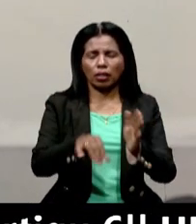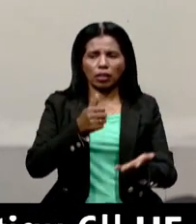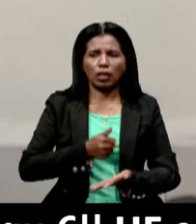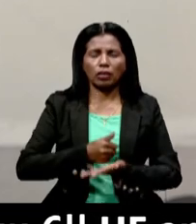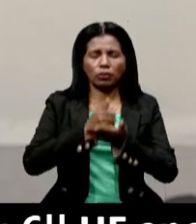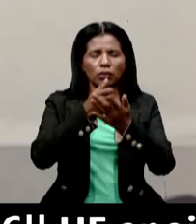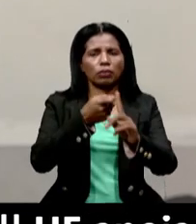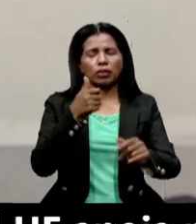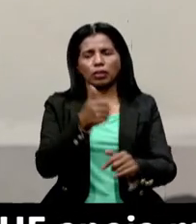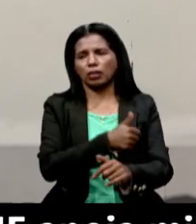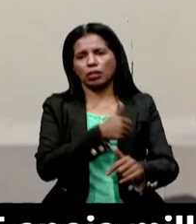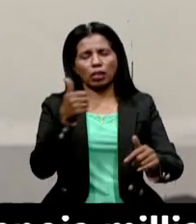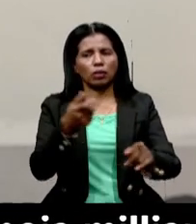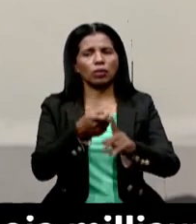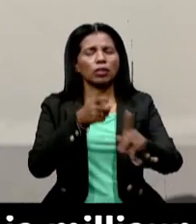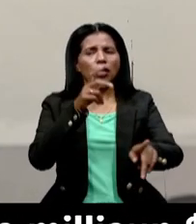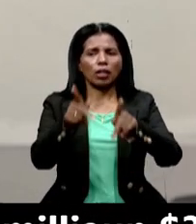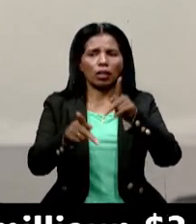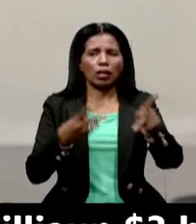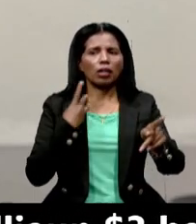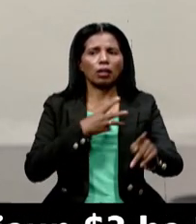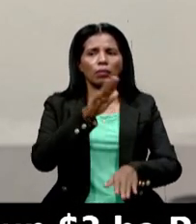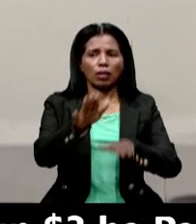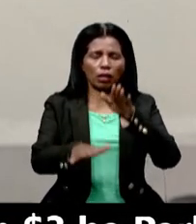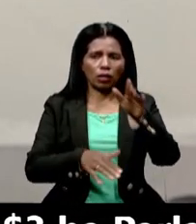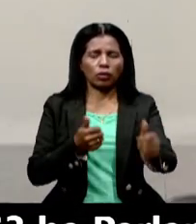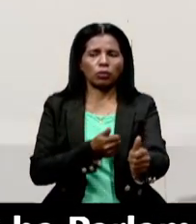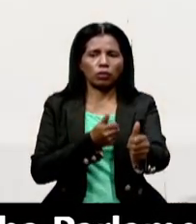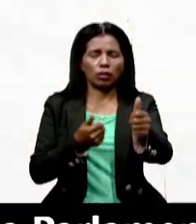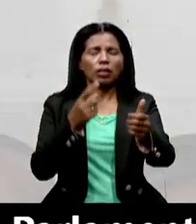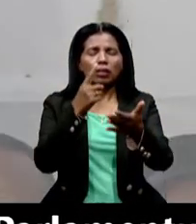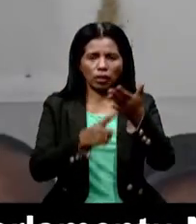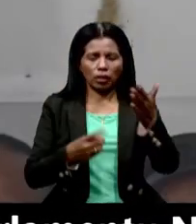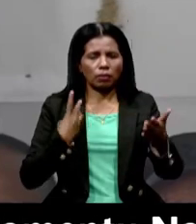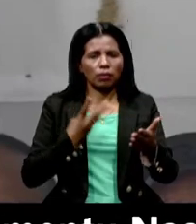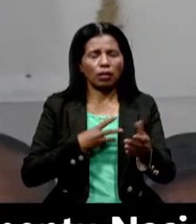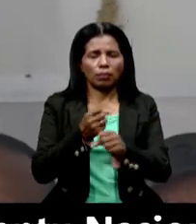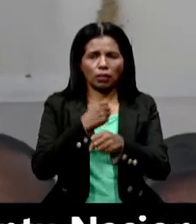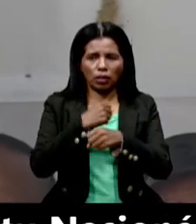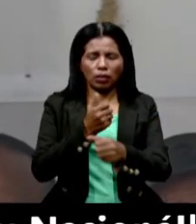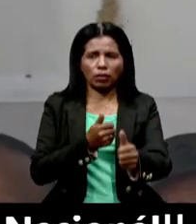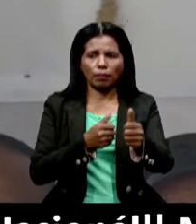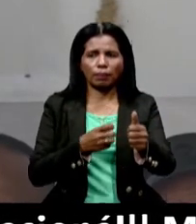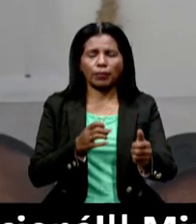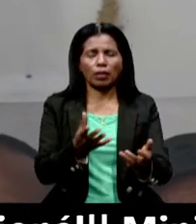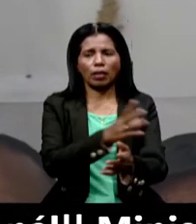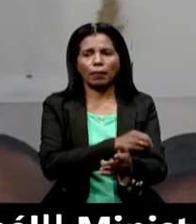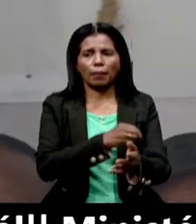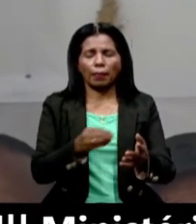parte selo husi ema neve ami lao pir det sa ida mag ami ia ve ami hatene batar kairala